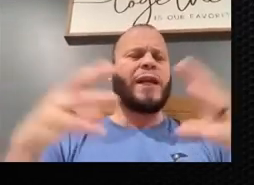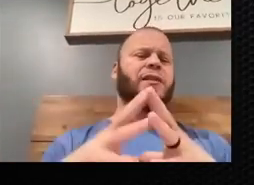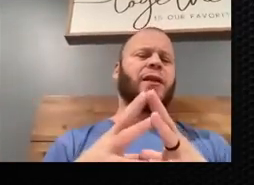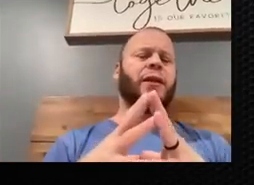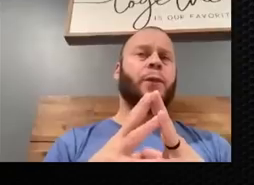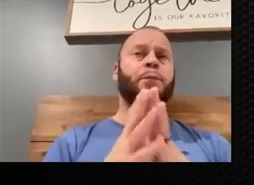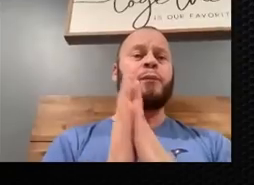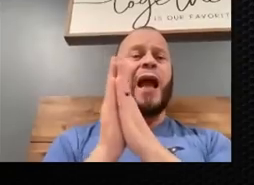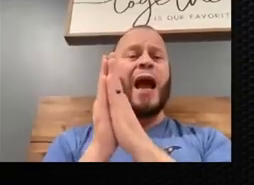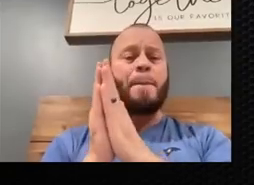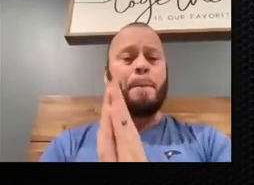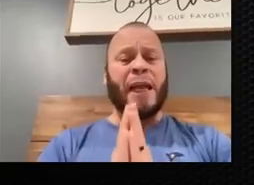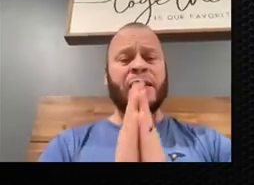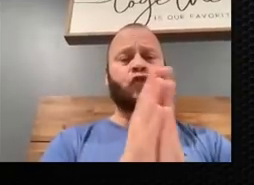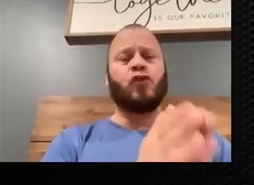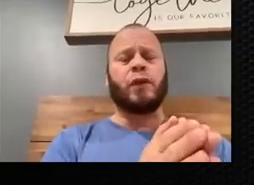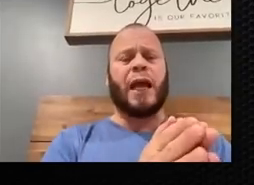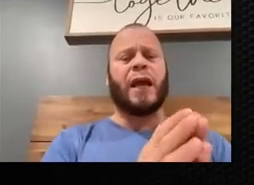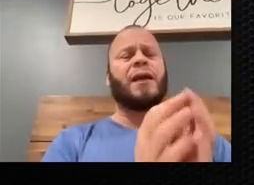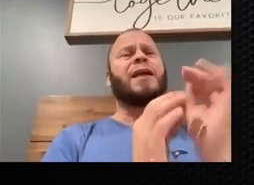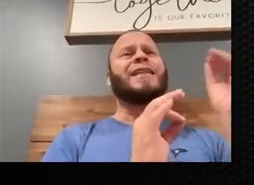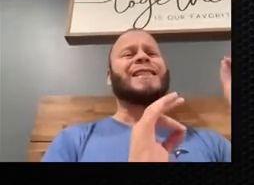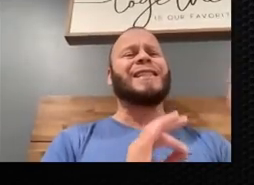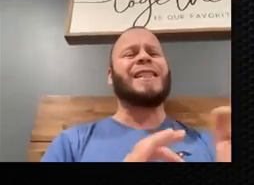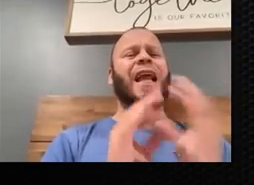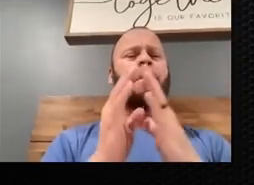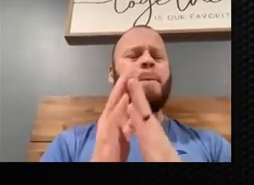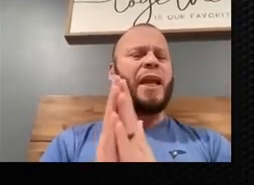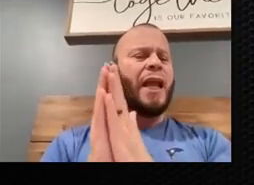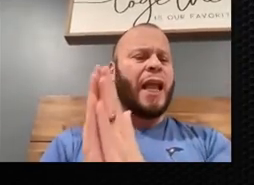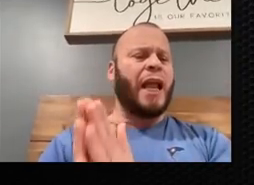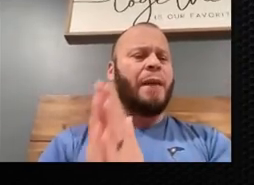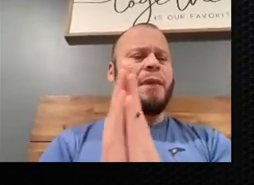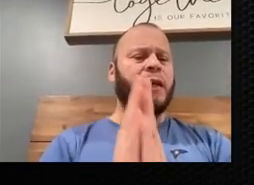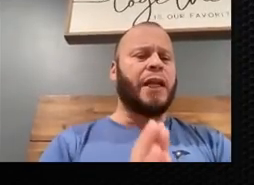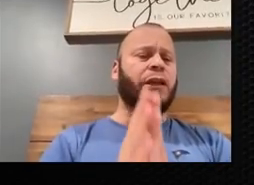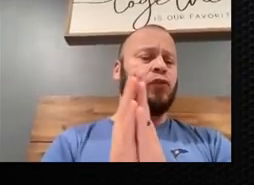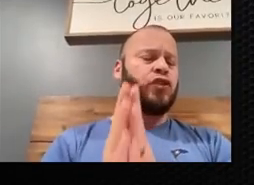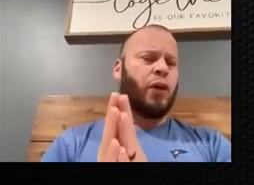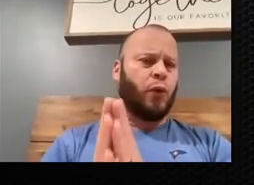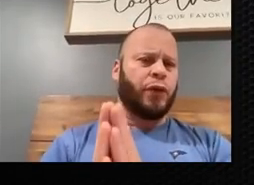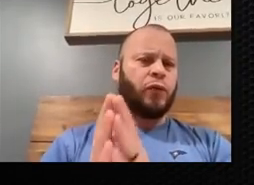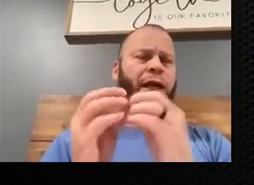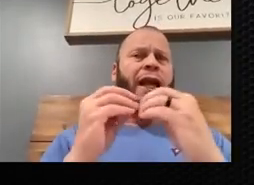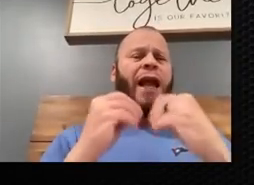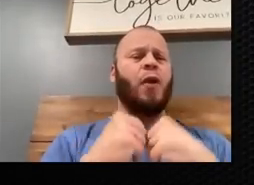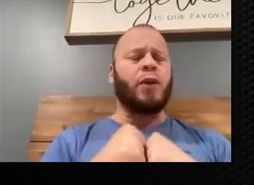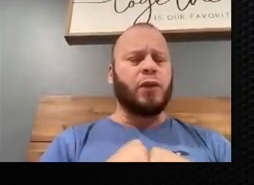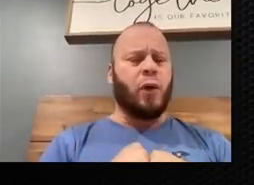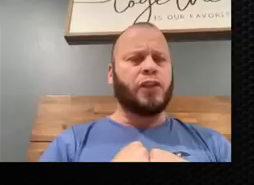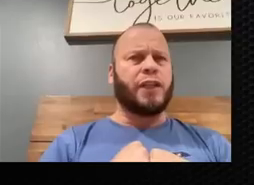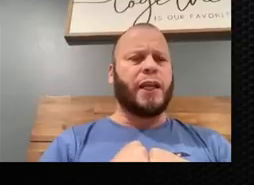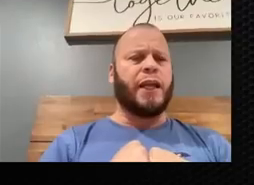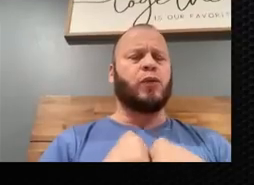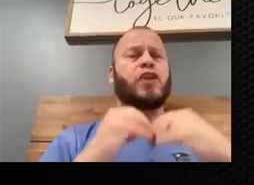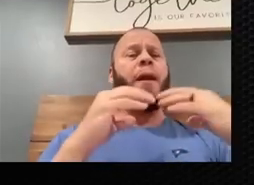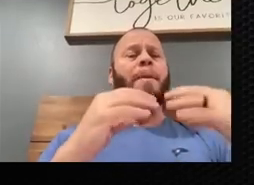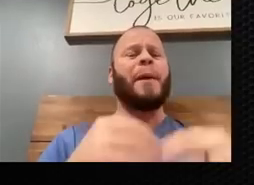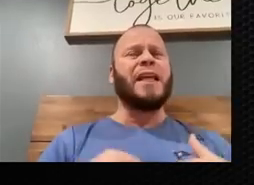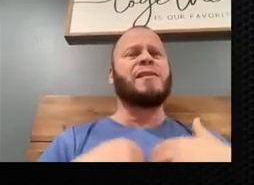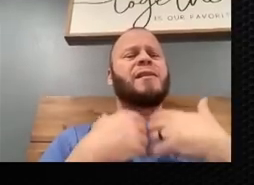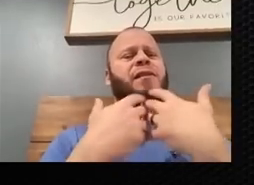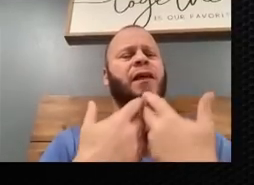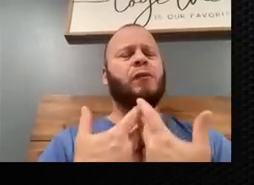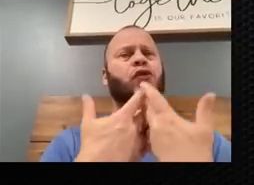povo brasileiro a pressionar CPMI do dia 8. É o que nós queremos,